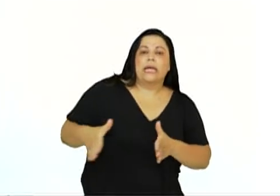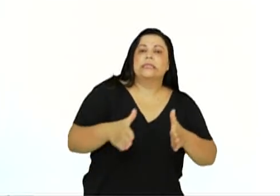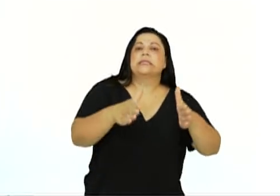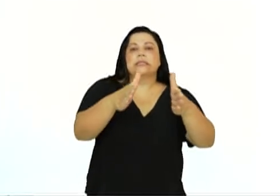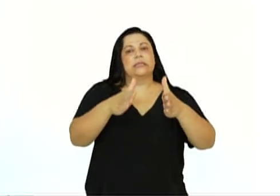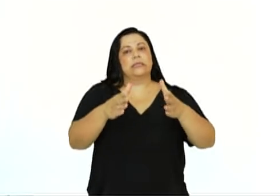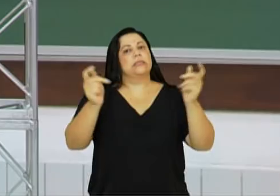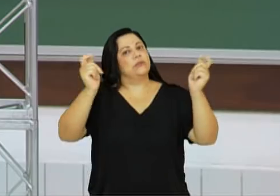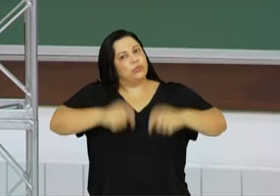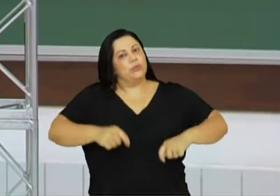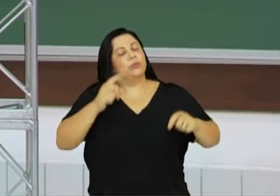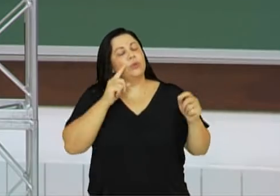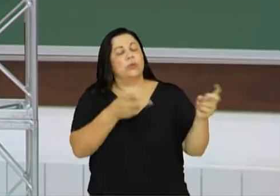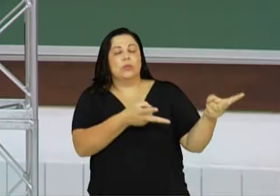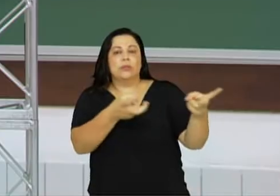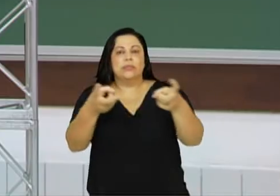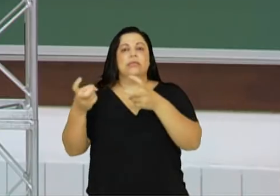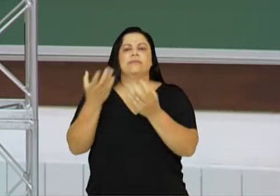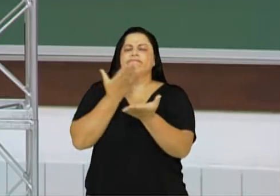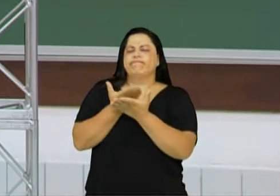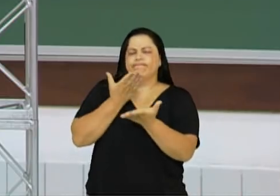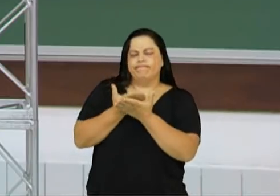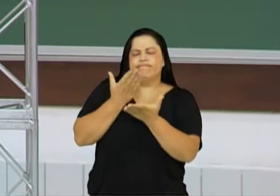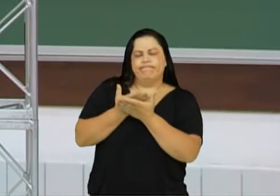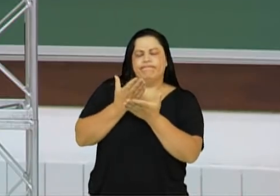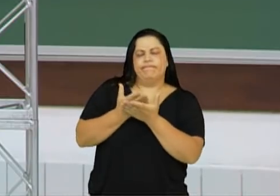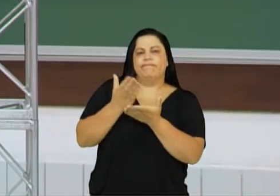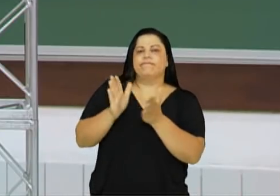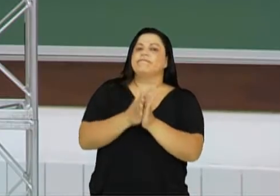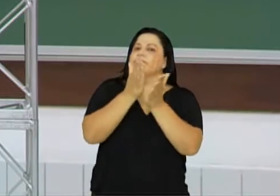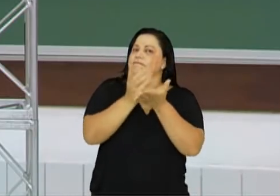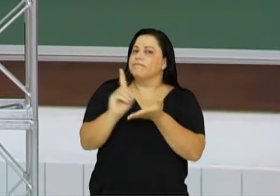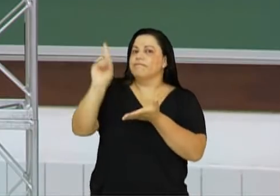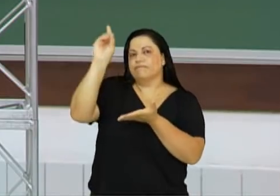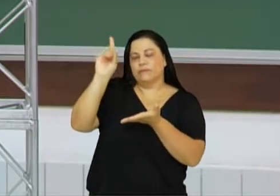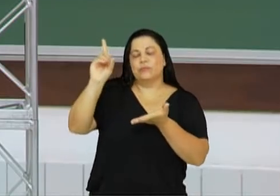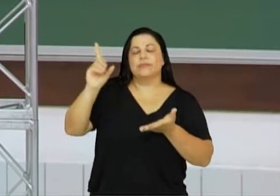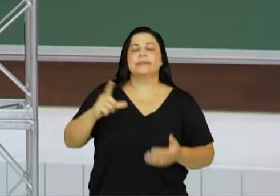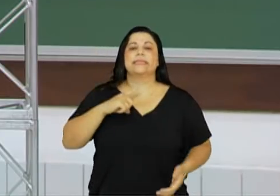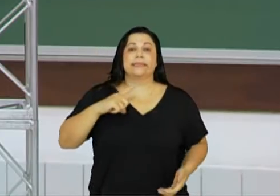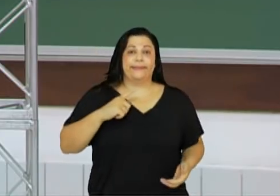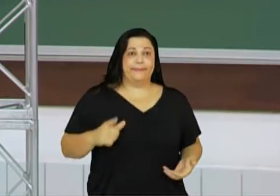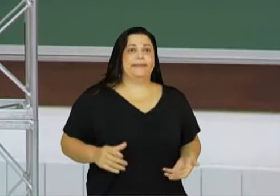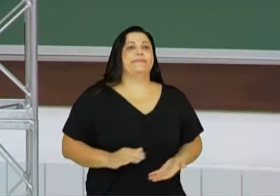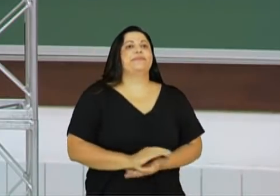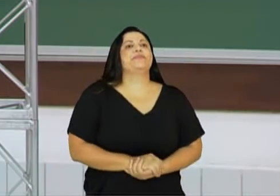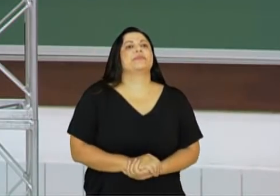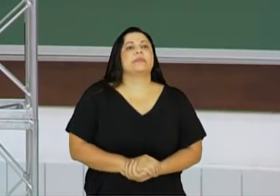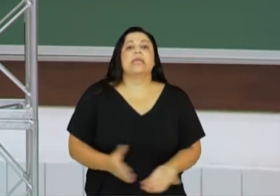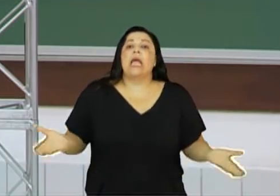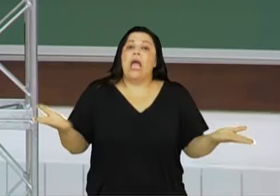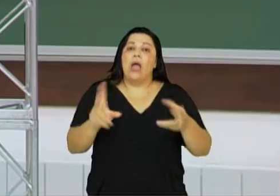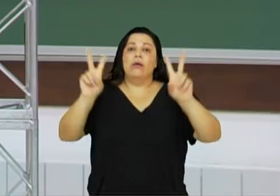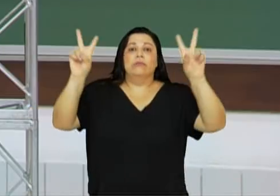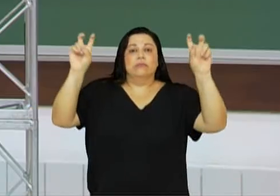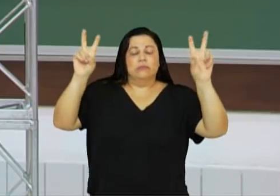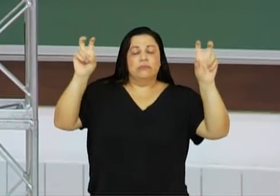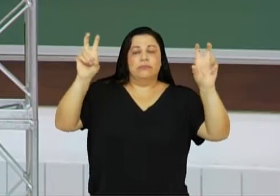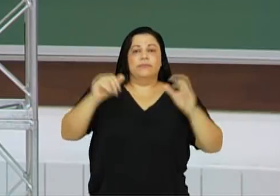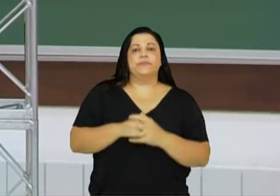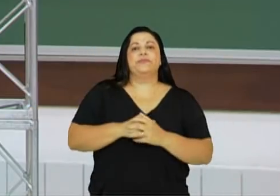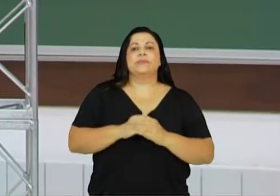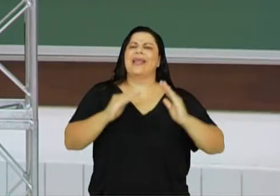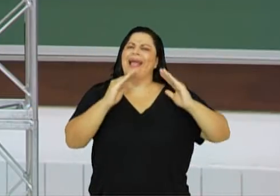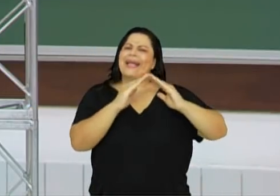gente poder olhar e tem os estudos bíblicos sobre essa estrada também, né? Agora a gente vai falar das casas de banho e dos